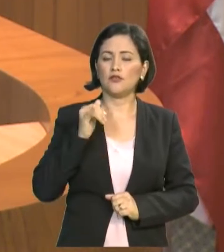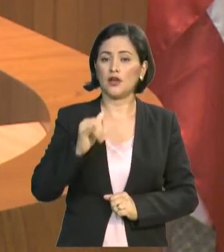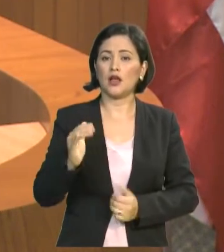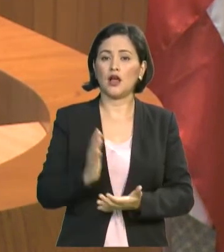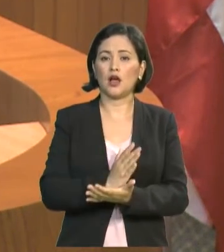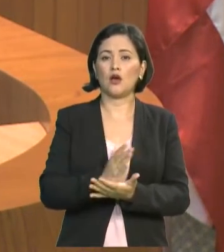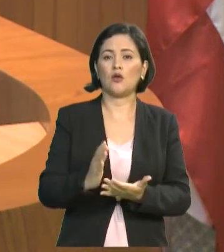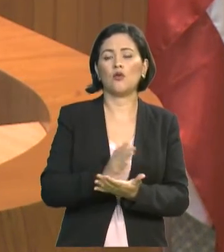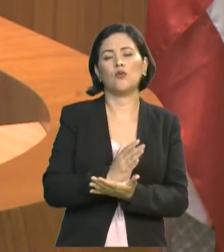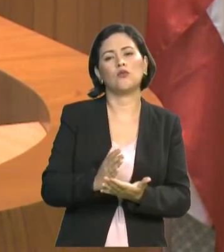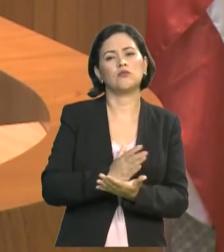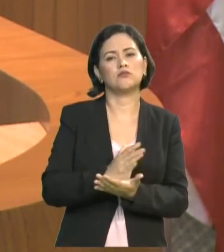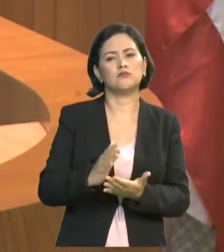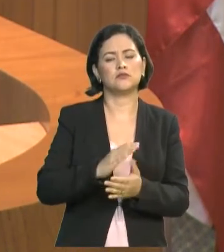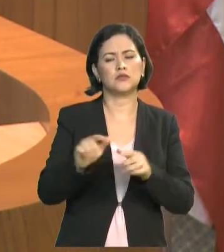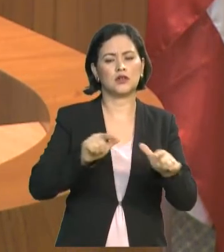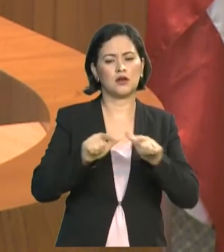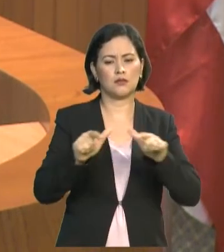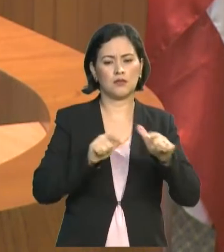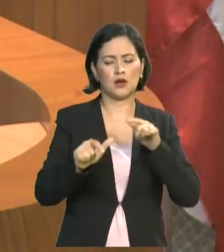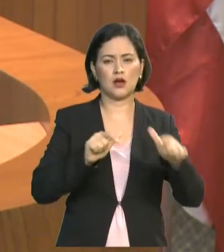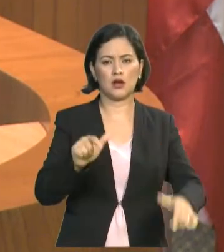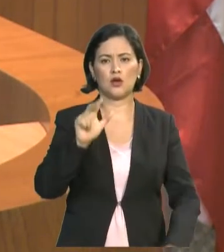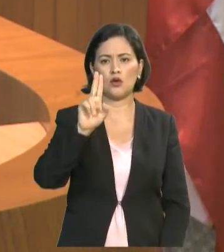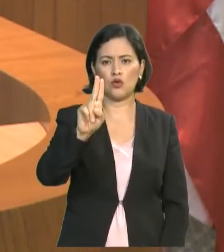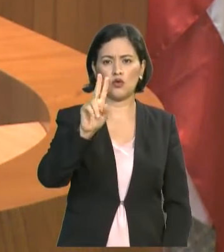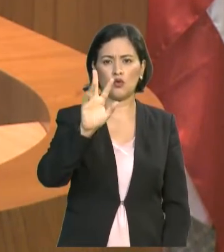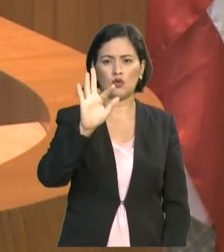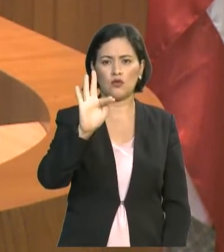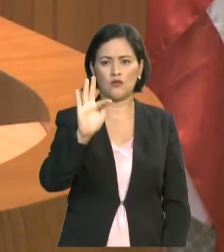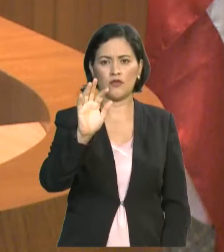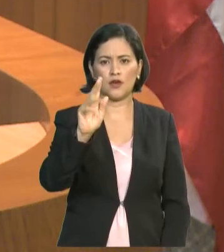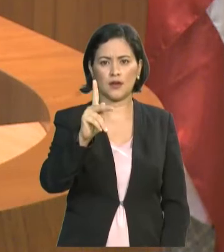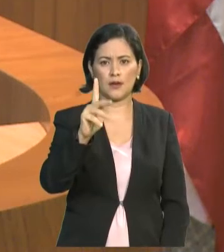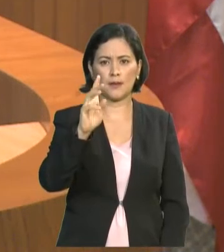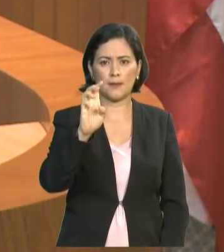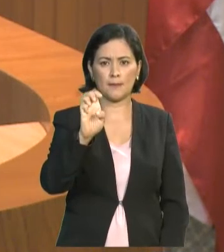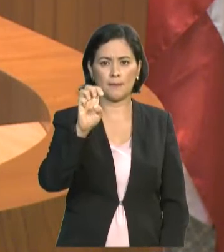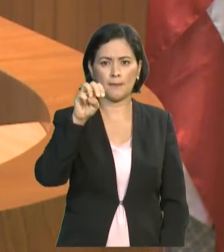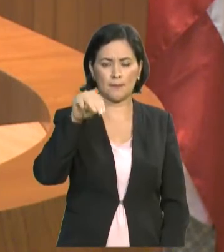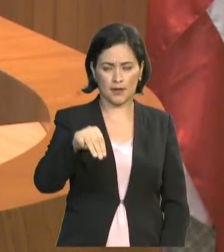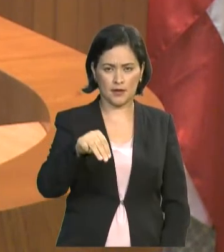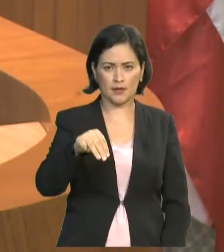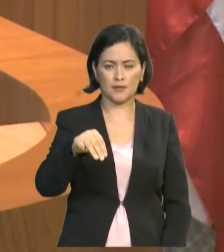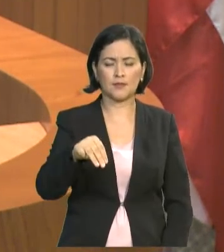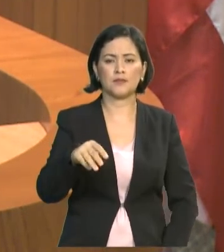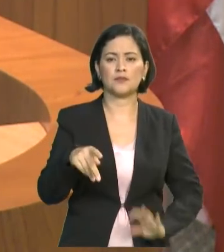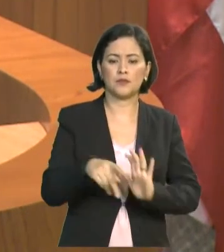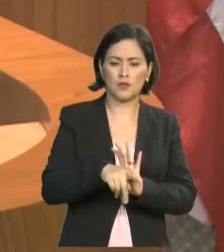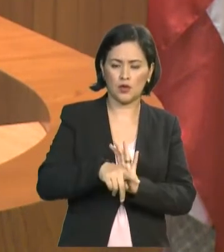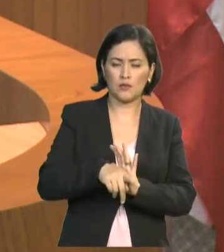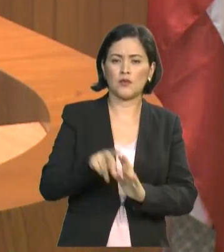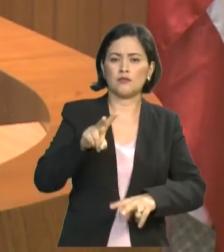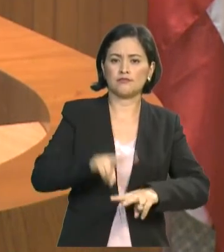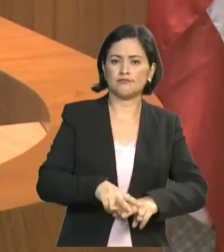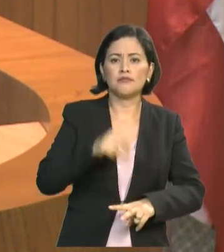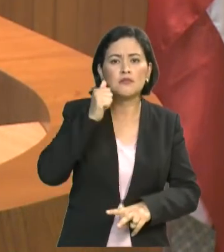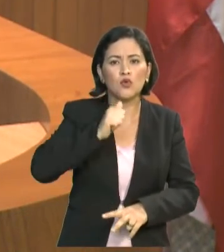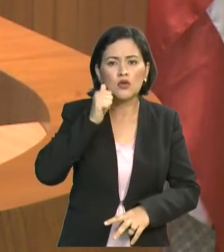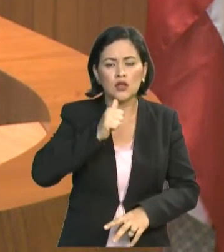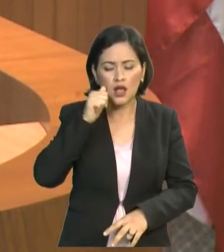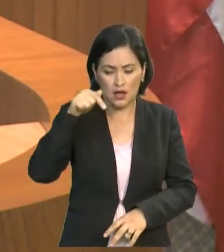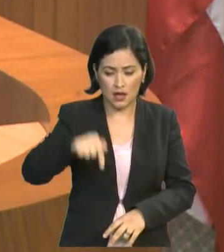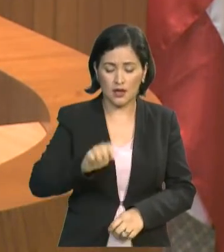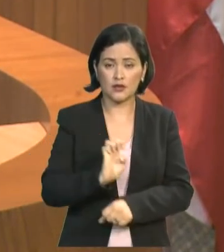de trabalho da UFPEM, dessa unidade prisional feminina aqui do Estado, desenvolvida pelo nosso